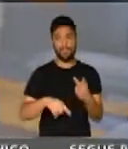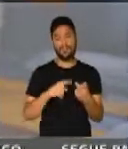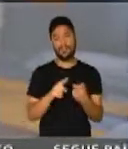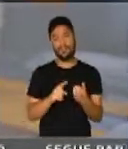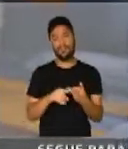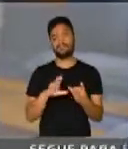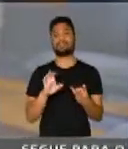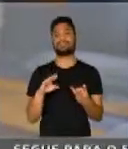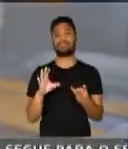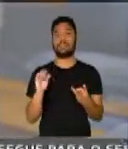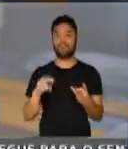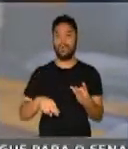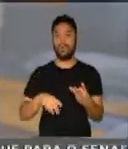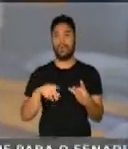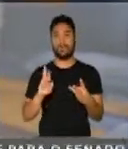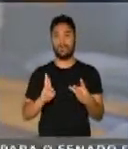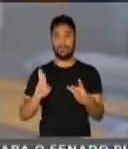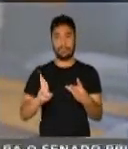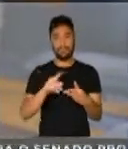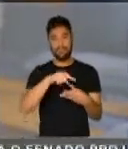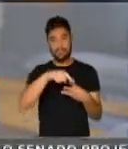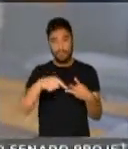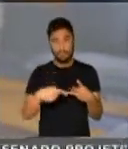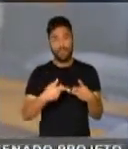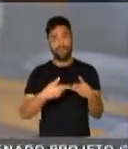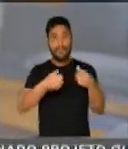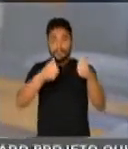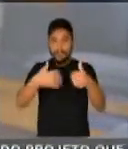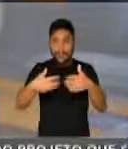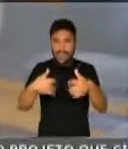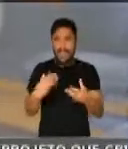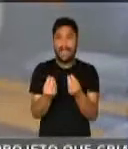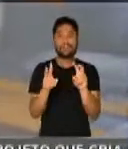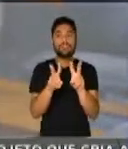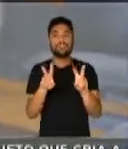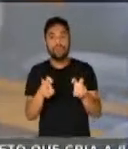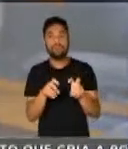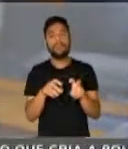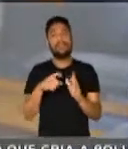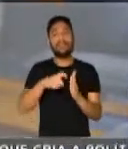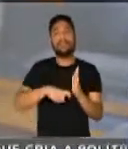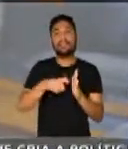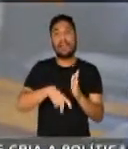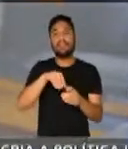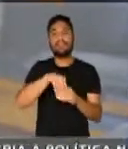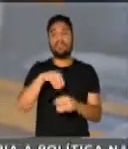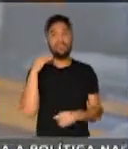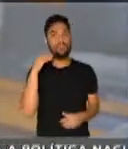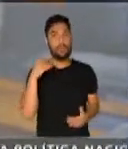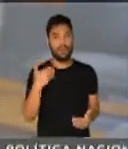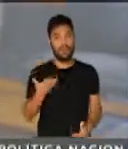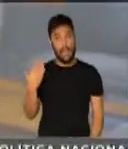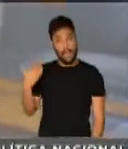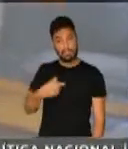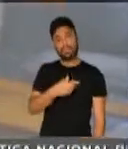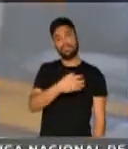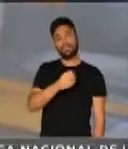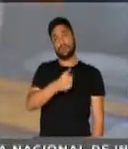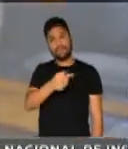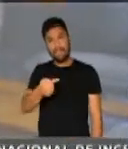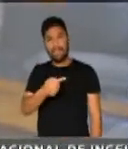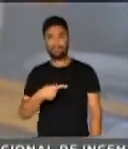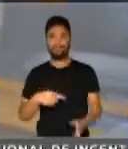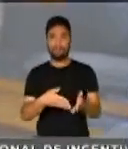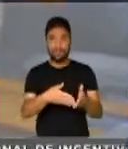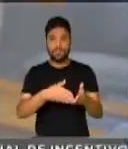representante da Senacom, para que possam falar sobre tarifas bancárias. Em 2007, nós apresentamos um requerimento para audiência